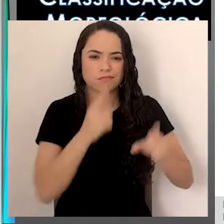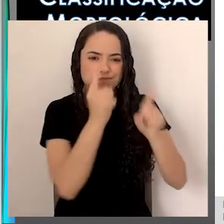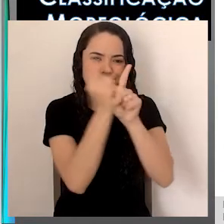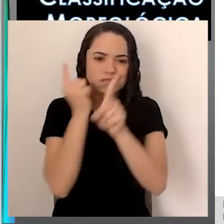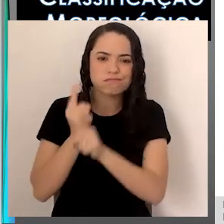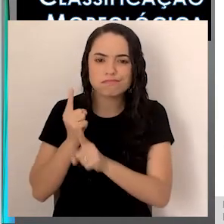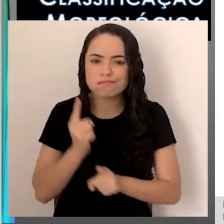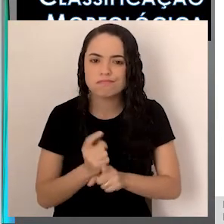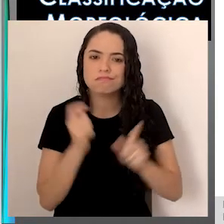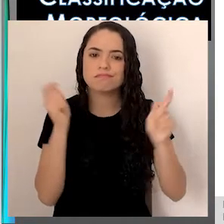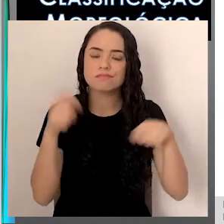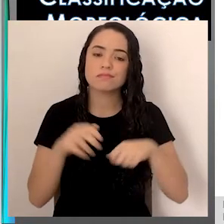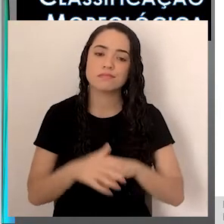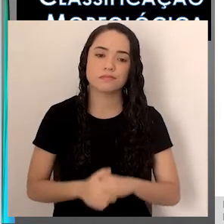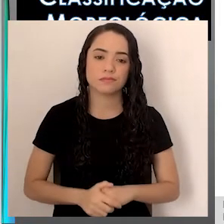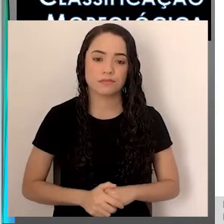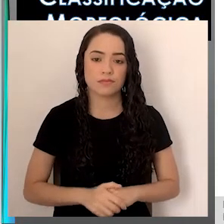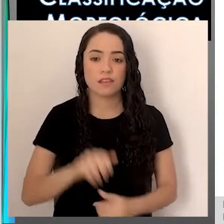uterinas, entre outras.